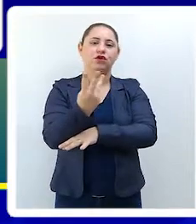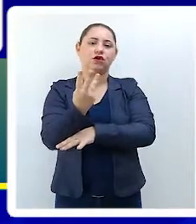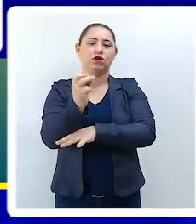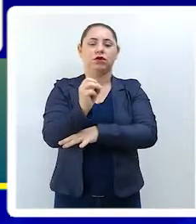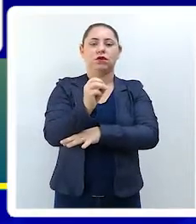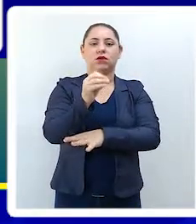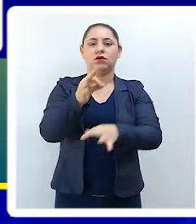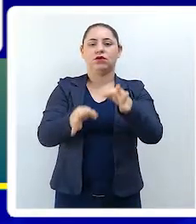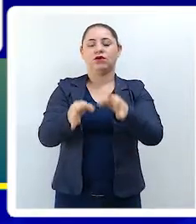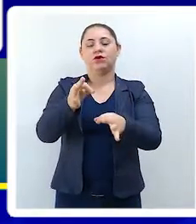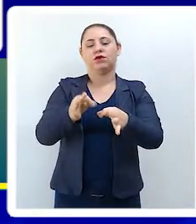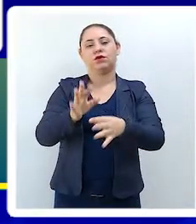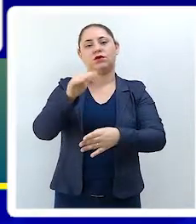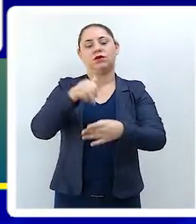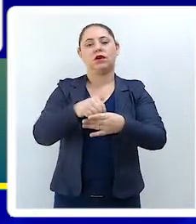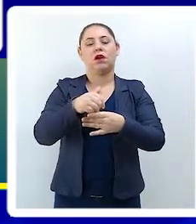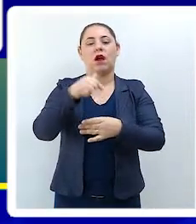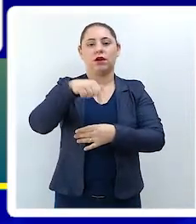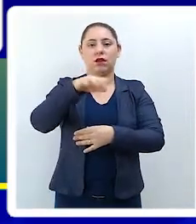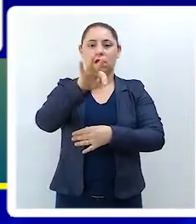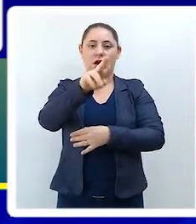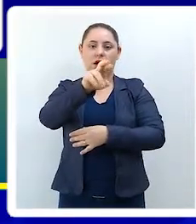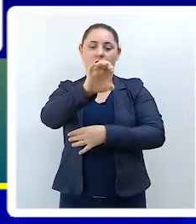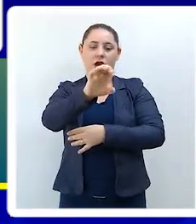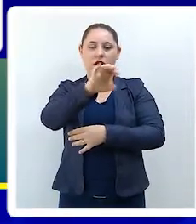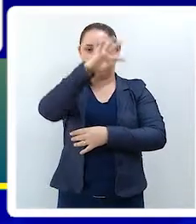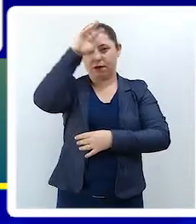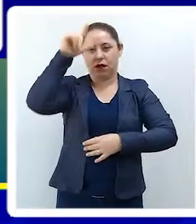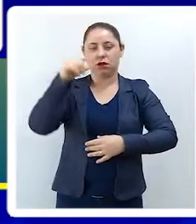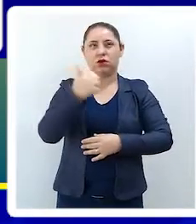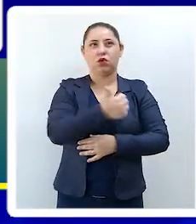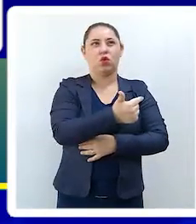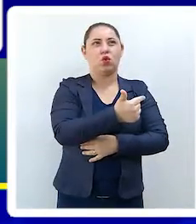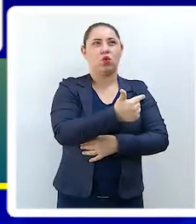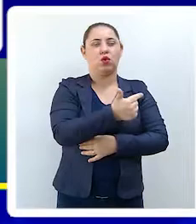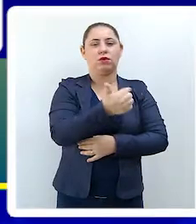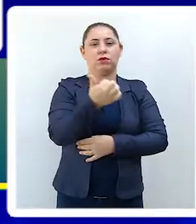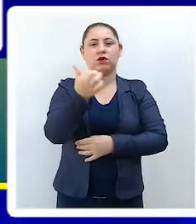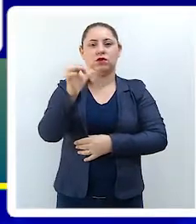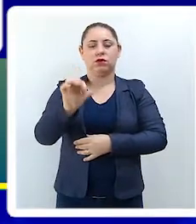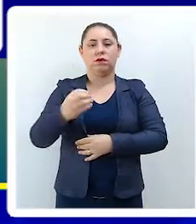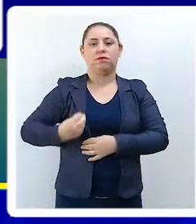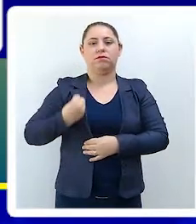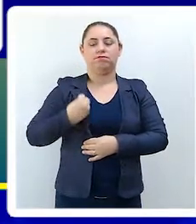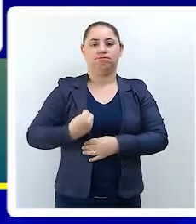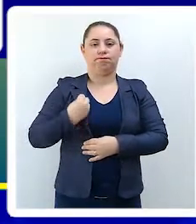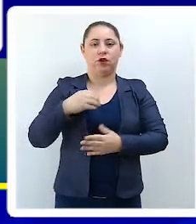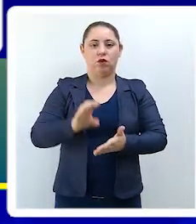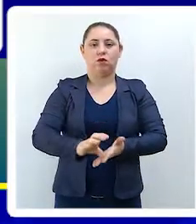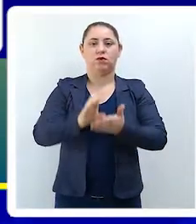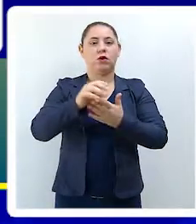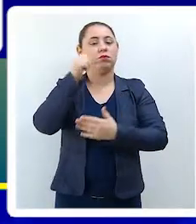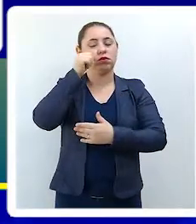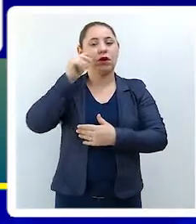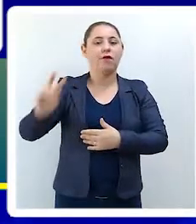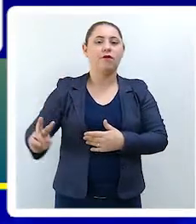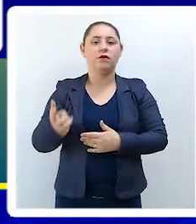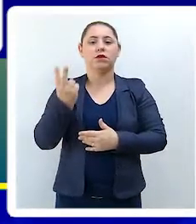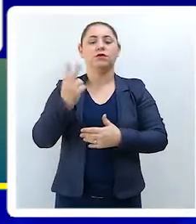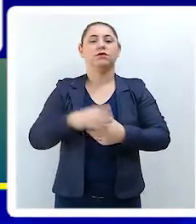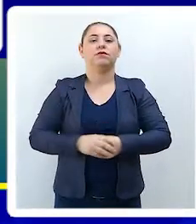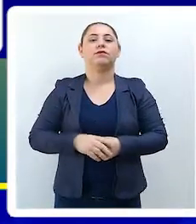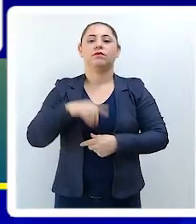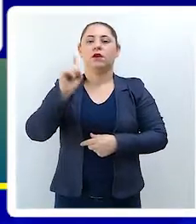Justiça Eleitoral, aqui no TRAMS, nós temos, desde 2019, a Comissão de Participação e Valorização